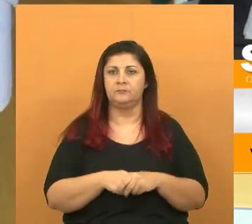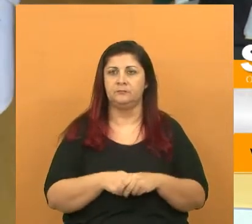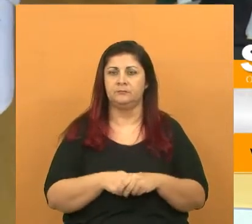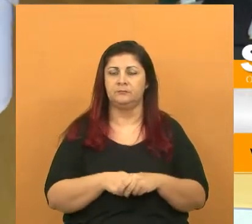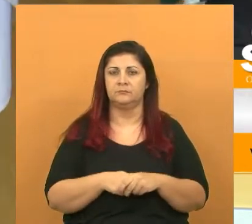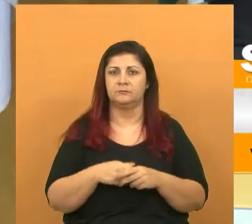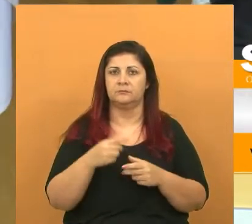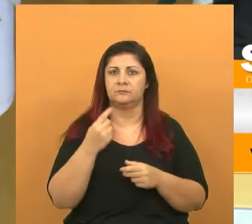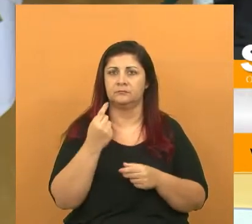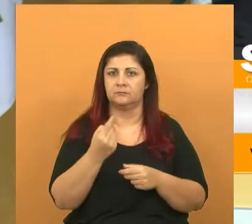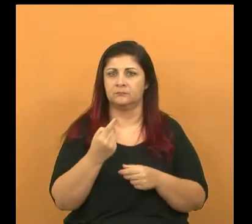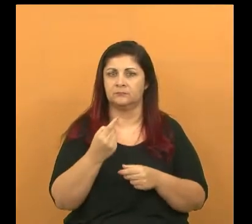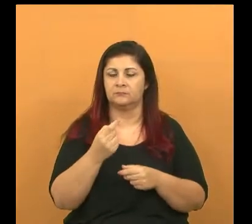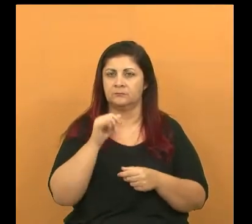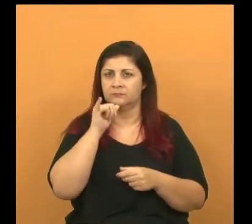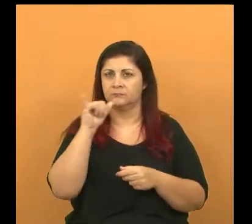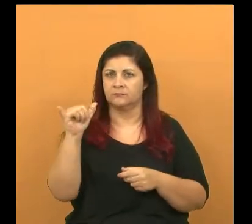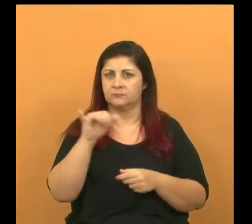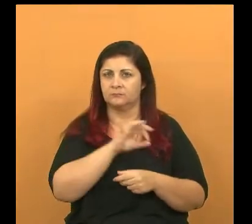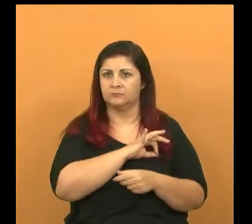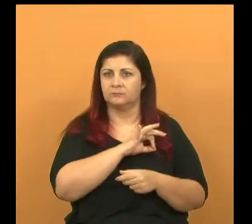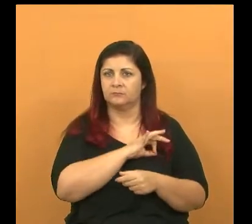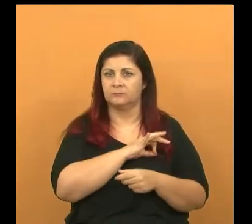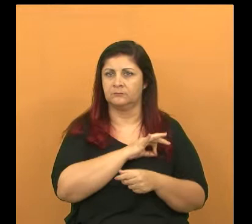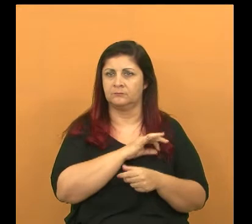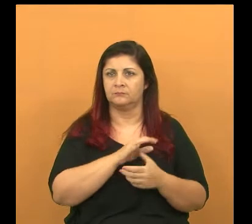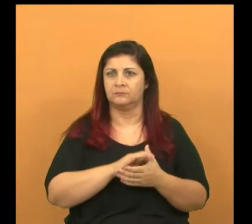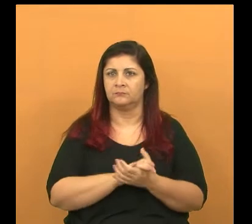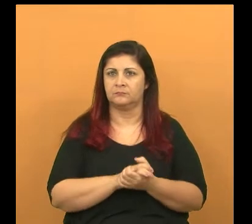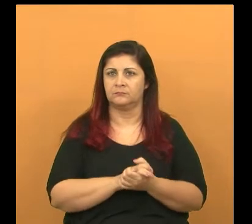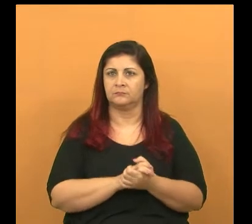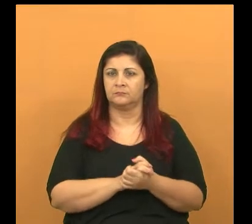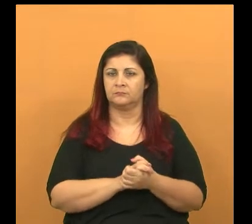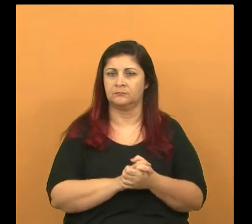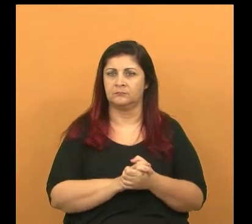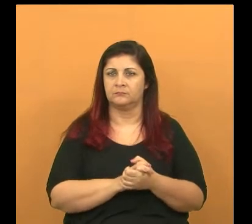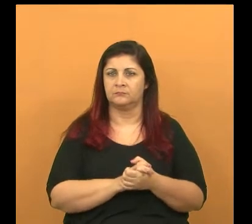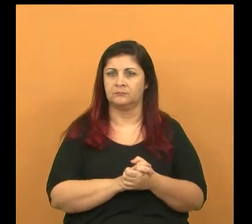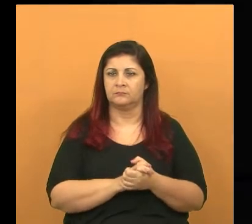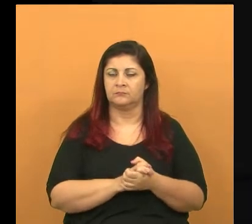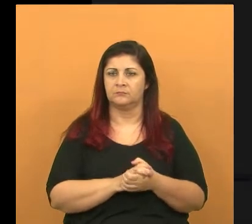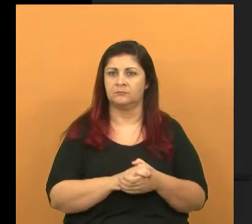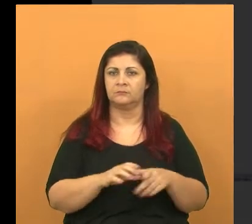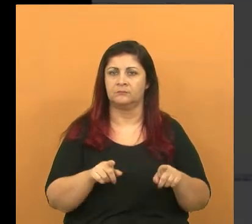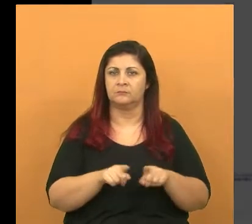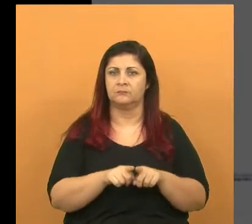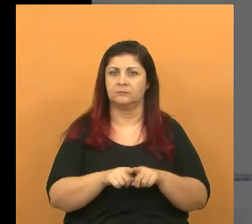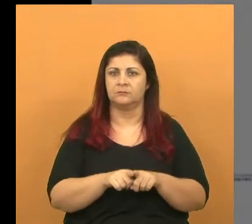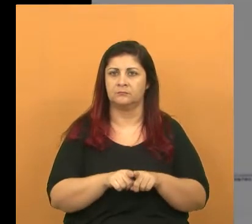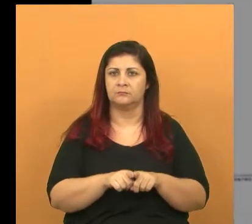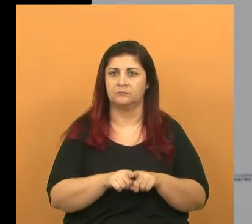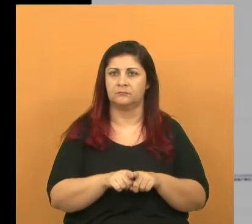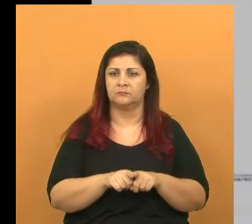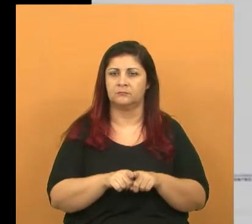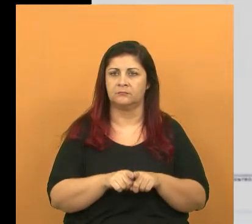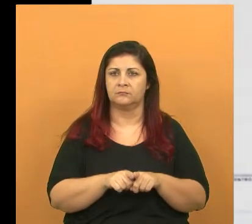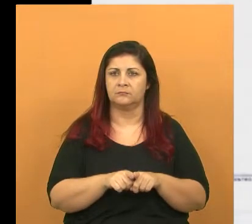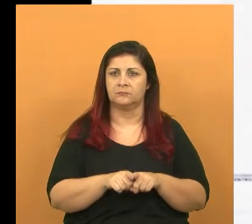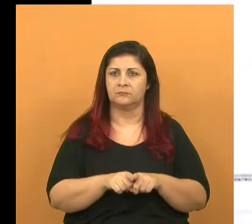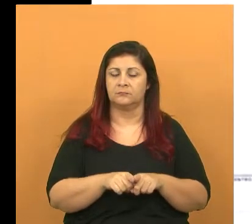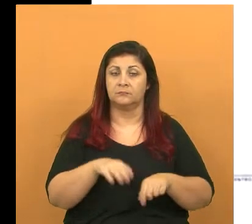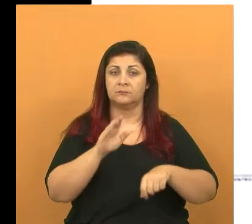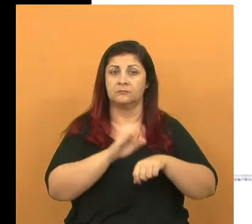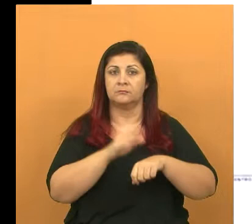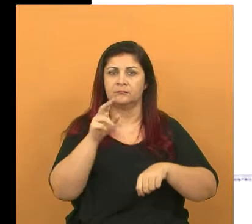municipal é eo segundo um pedido foi em forma de requerimento à polícia militar para que se intensifique as rondas